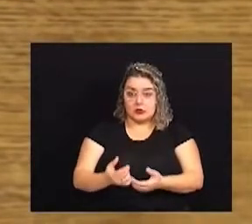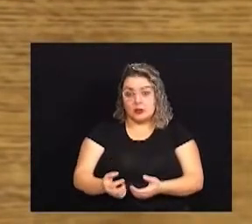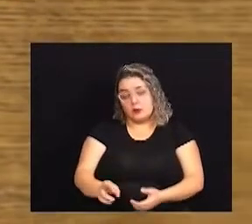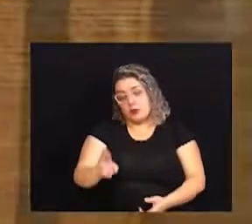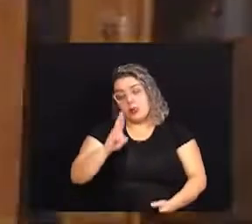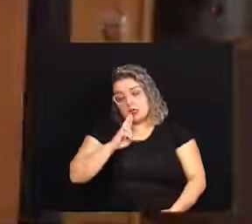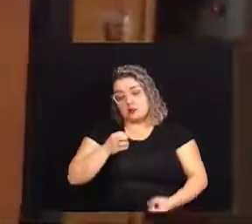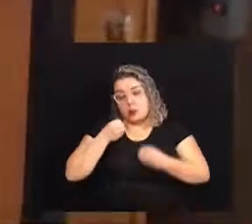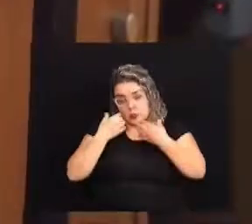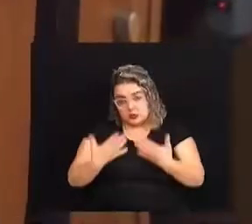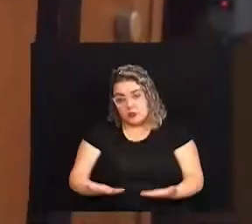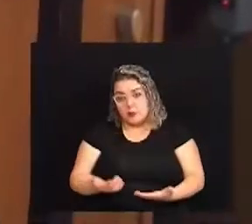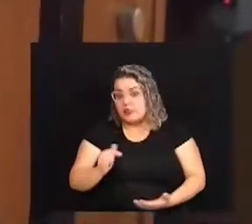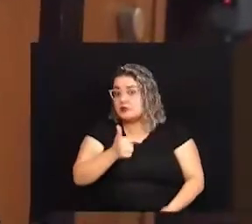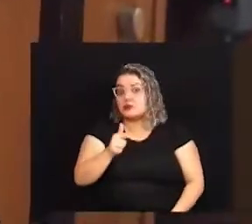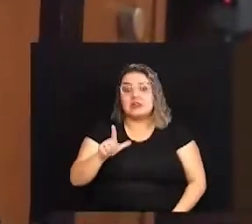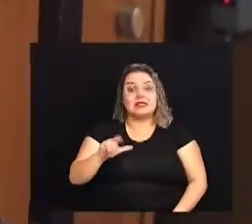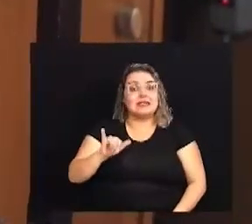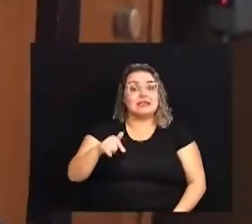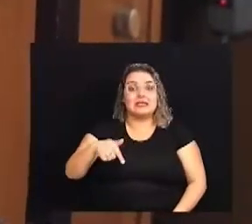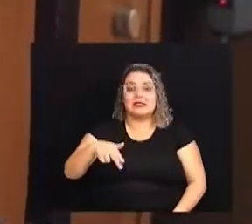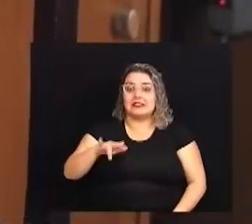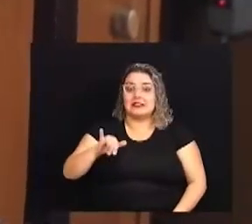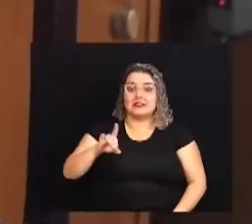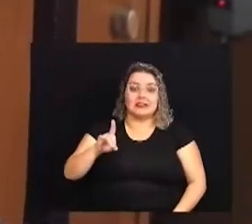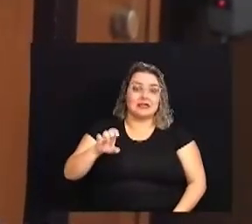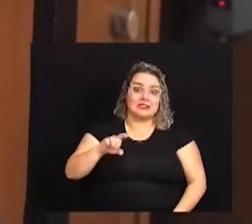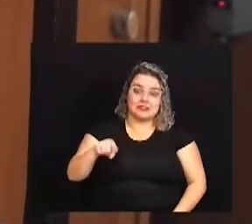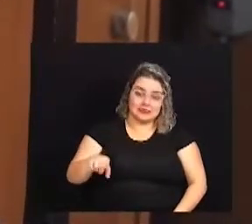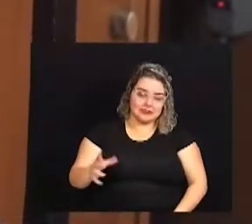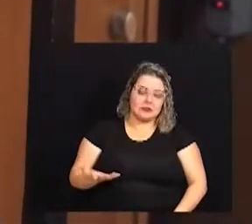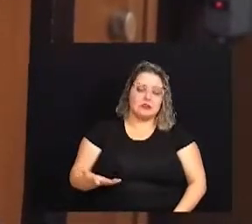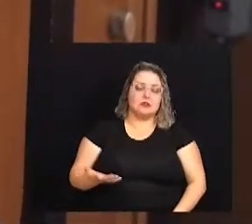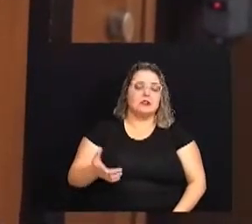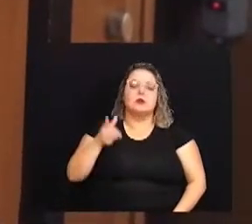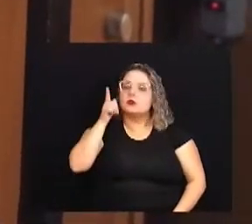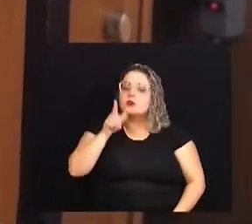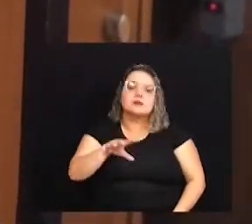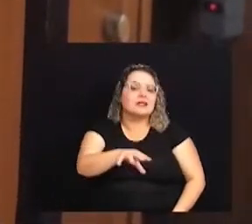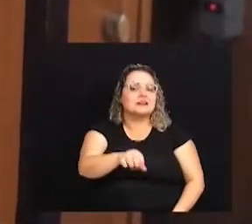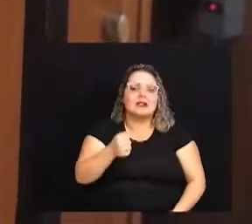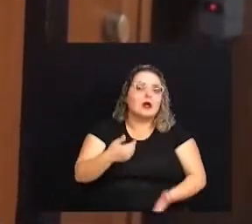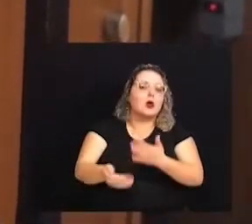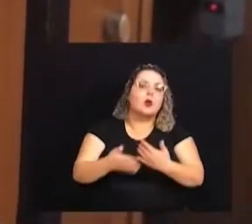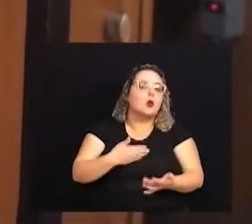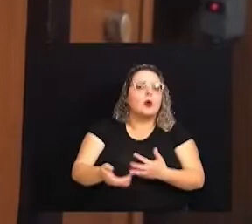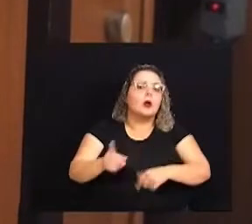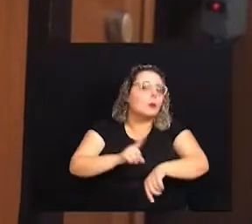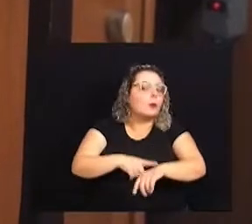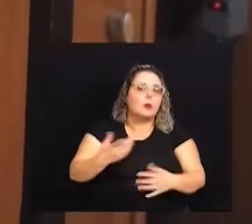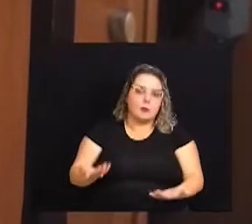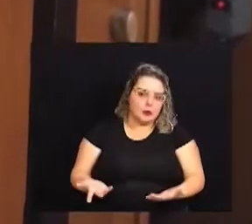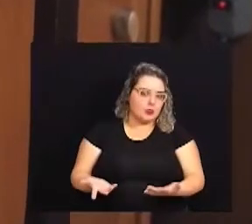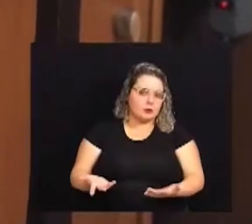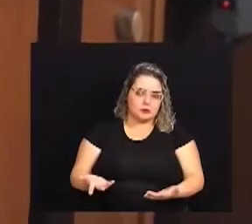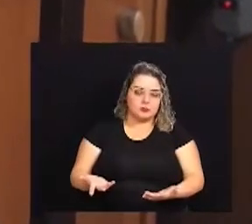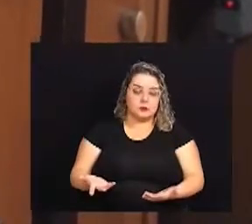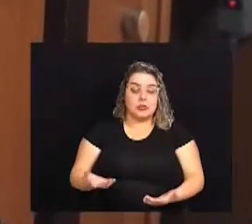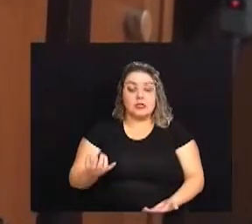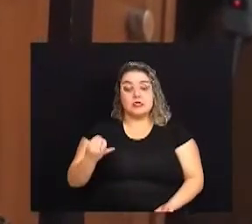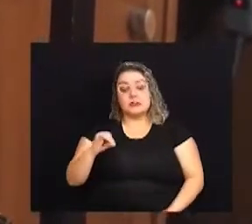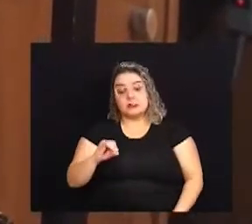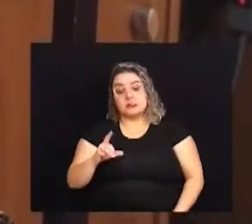alto retorno, mas ele não tem liquidez, ou seja, você não consegue esse dinheiro na hora que você quer. Pensando nisso, se